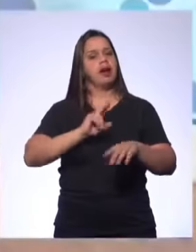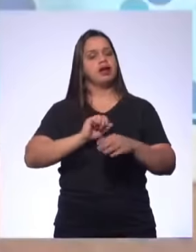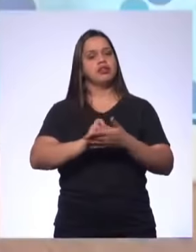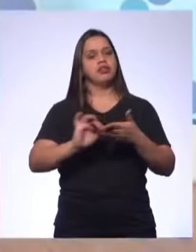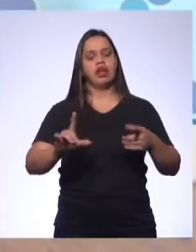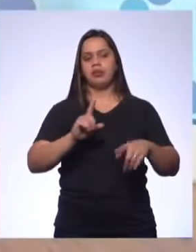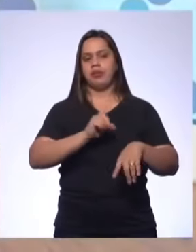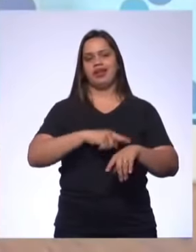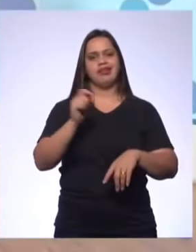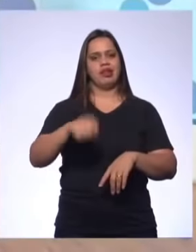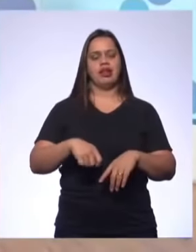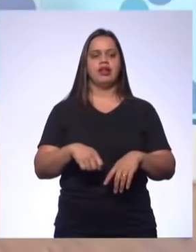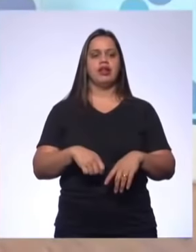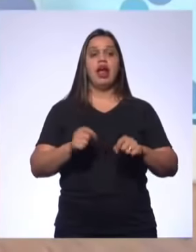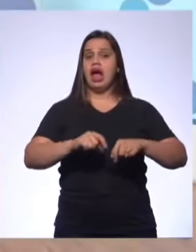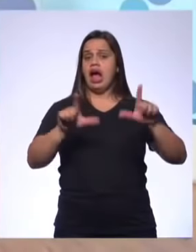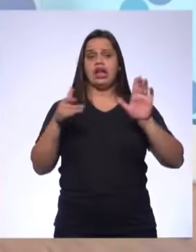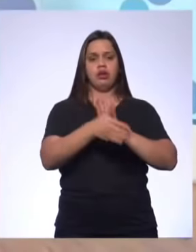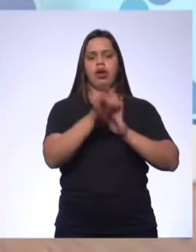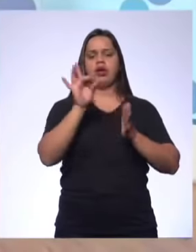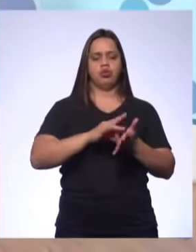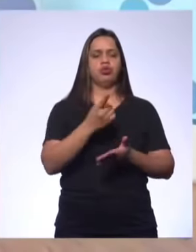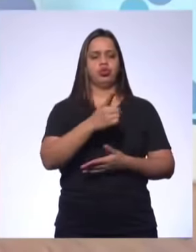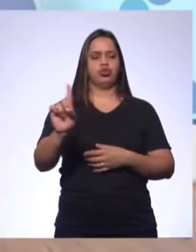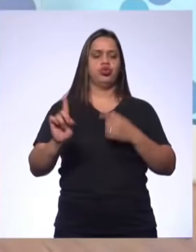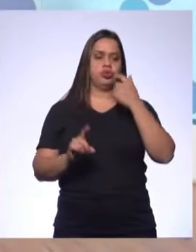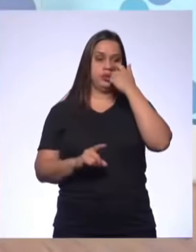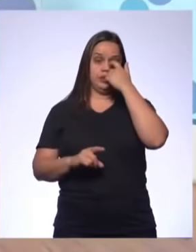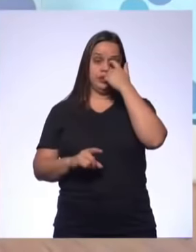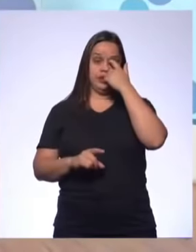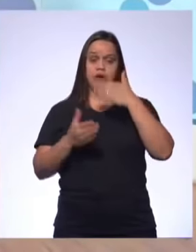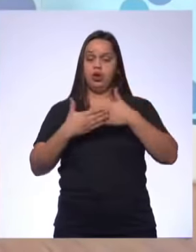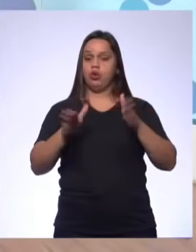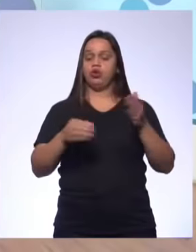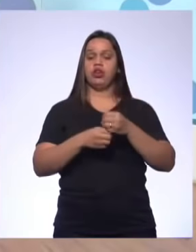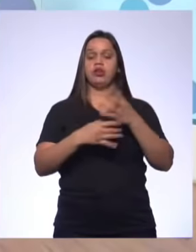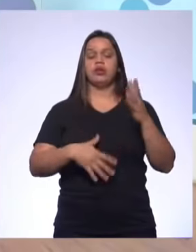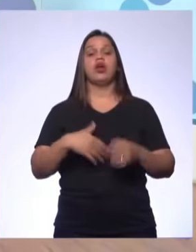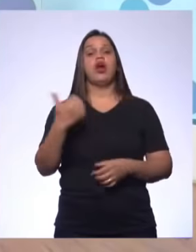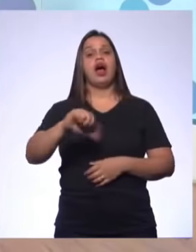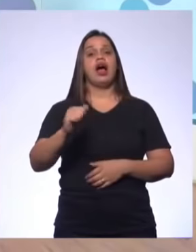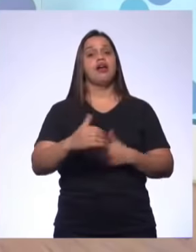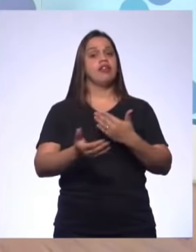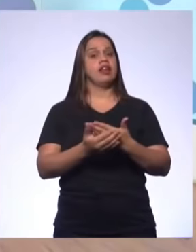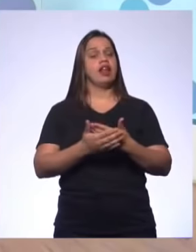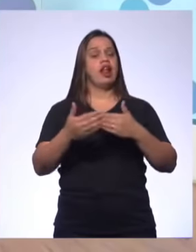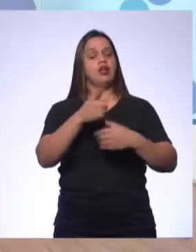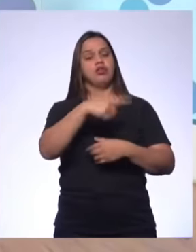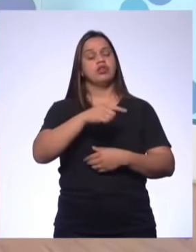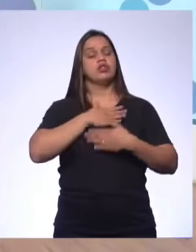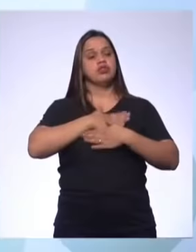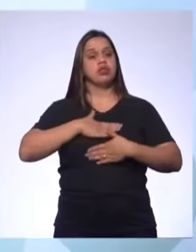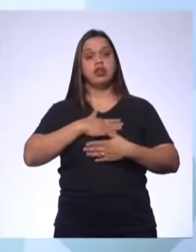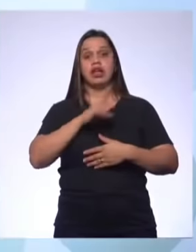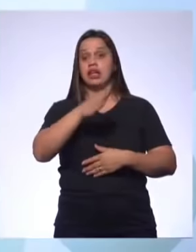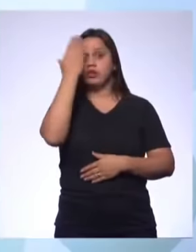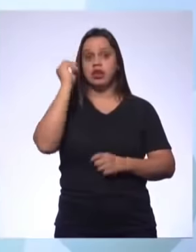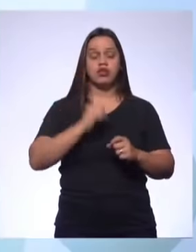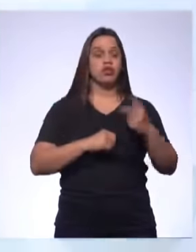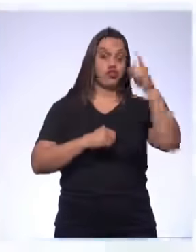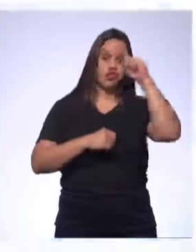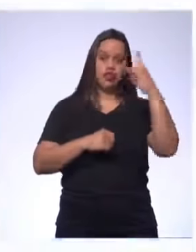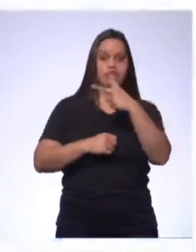fazer o seguinte. Na verdade, esse era o último. Pode colocar para mim aí. Pode deixar aberto o chat. Avalie a aula e o que vocês acharam. E não esqueça que teremos aí dia